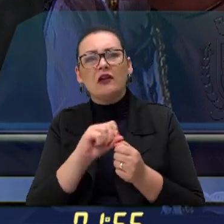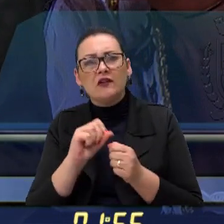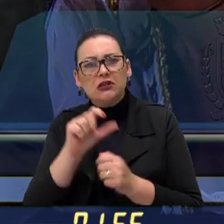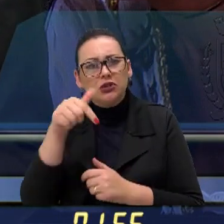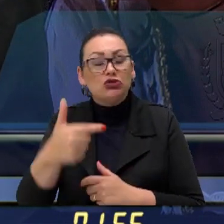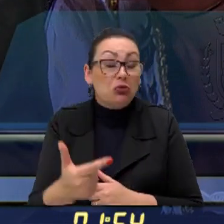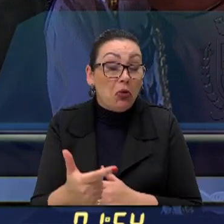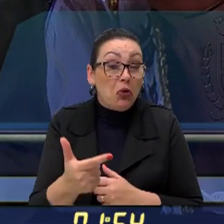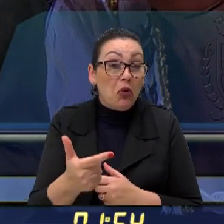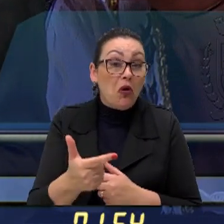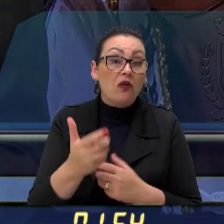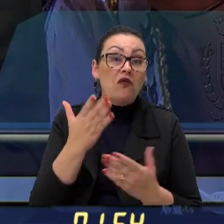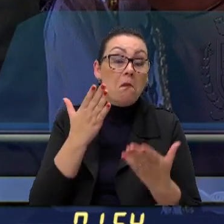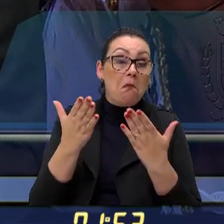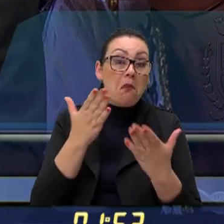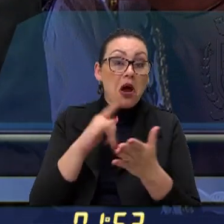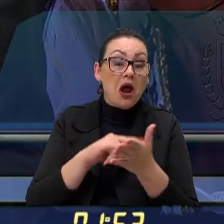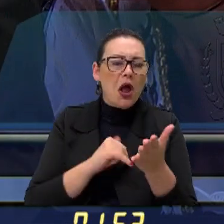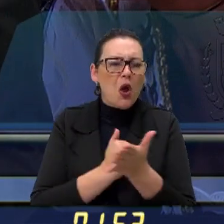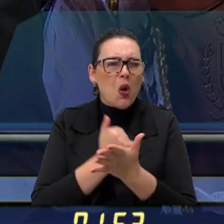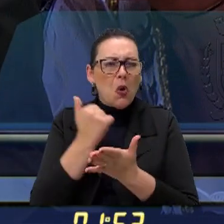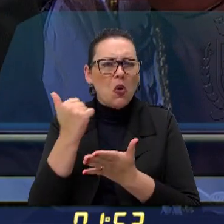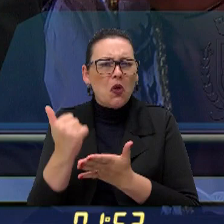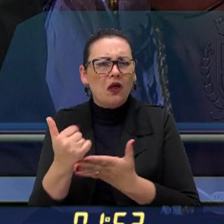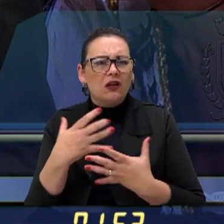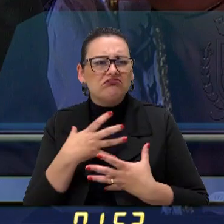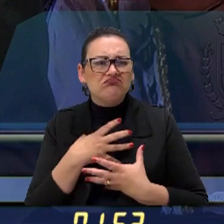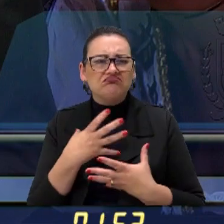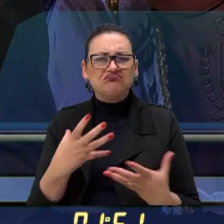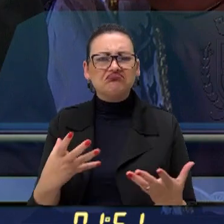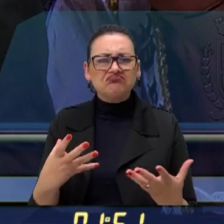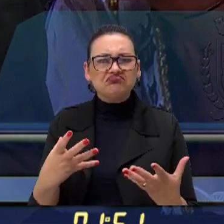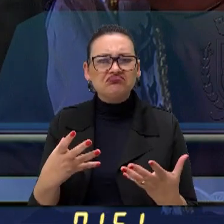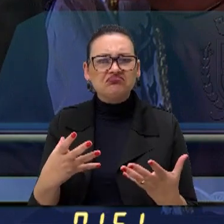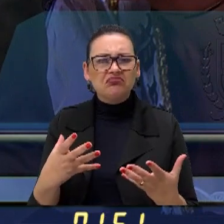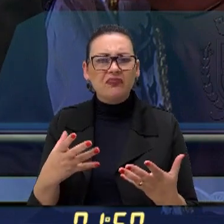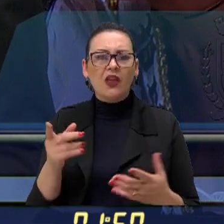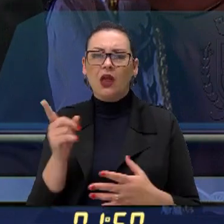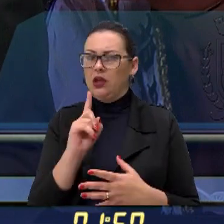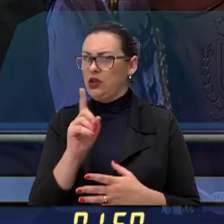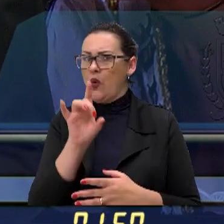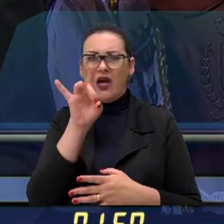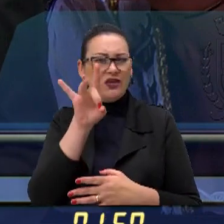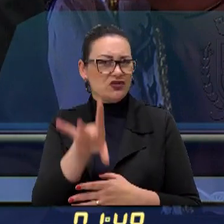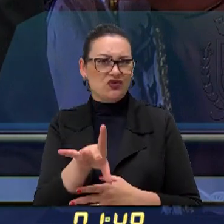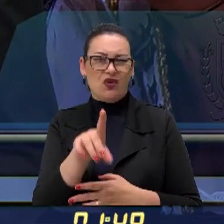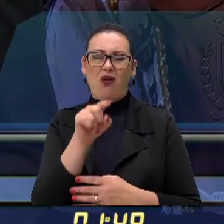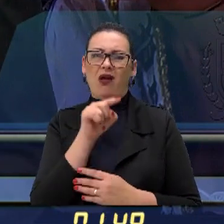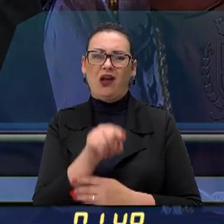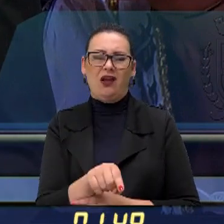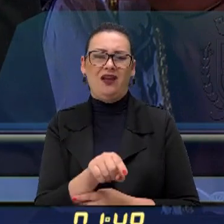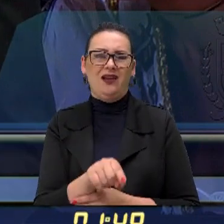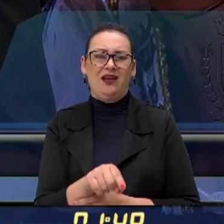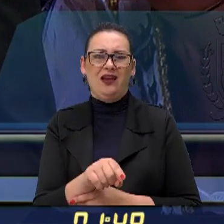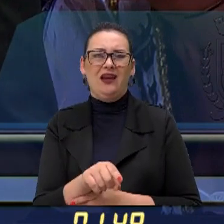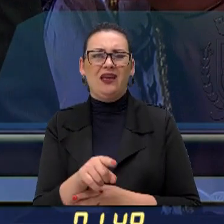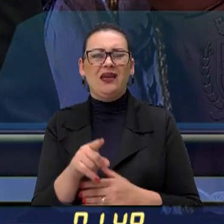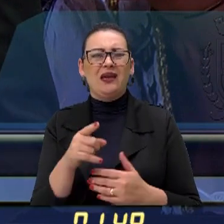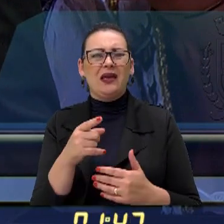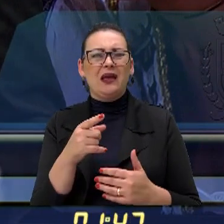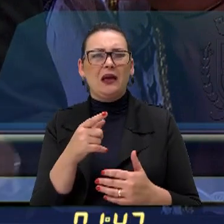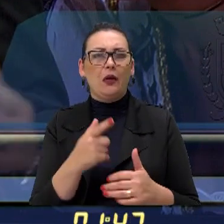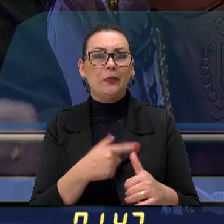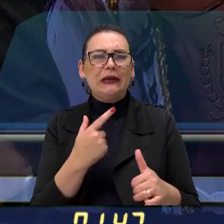isso aí, parece que tem um contrato nesse sentido. Não é só na Travessa Rabuski também, o